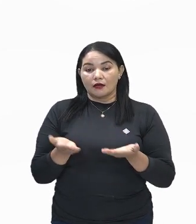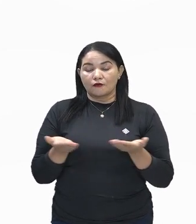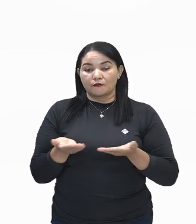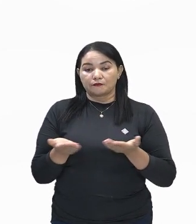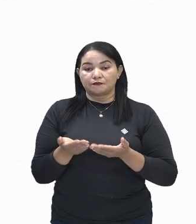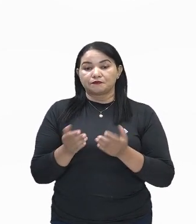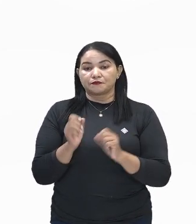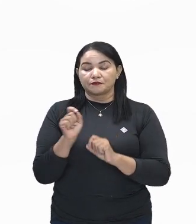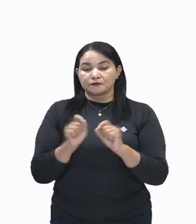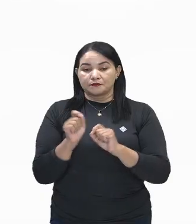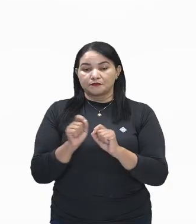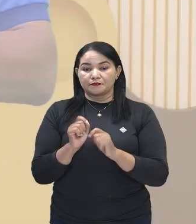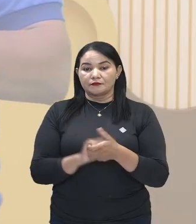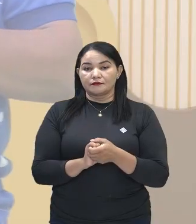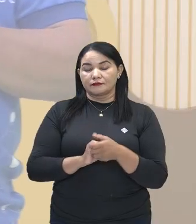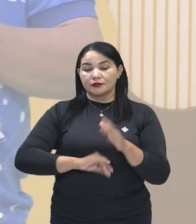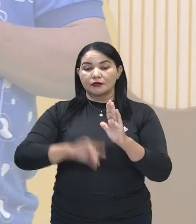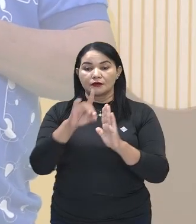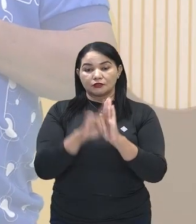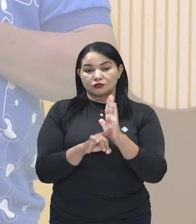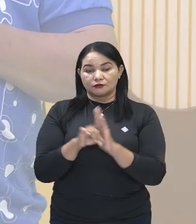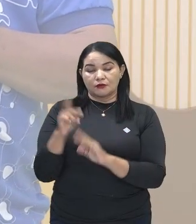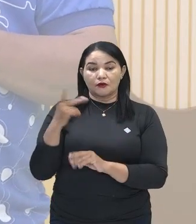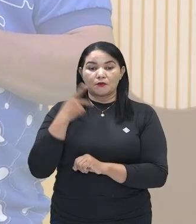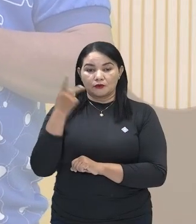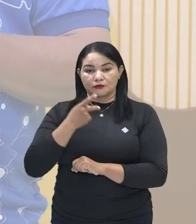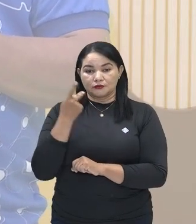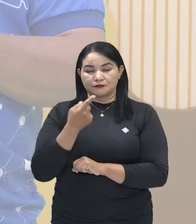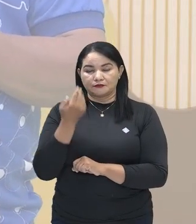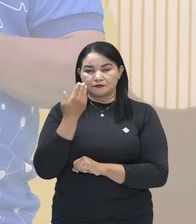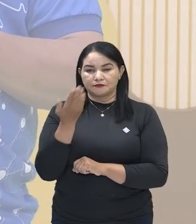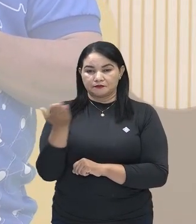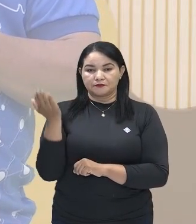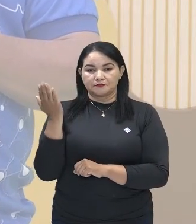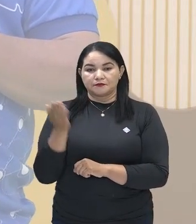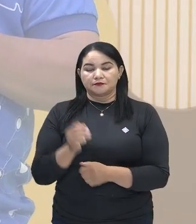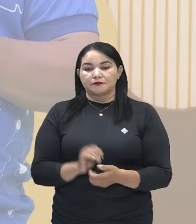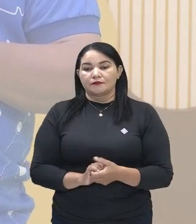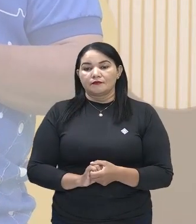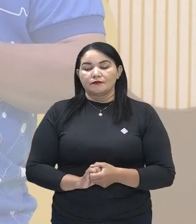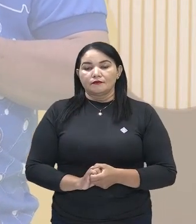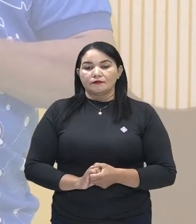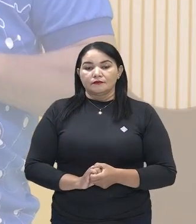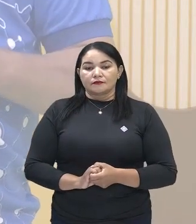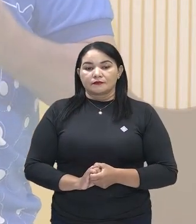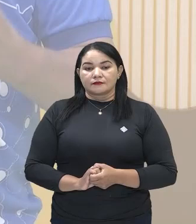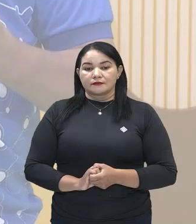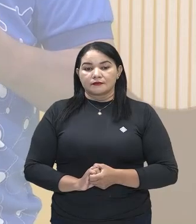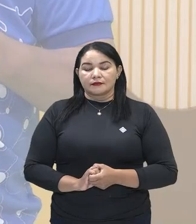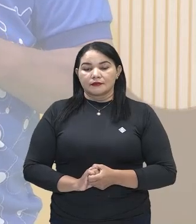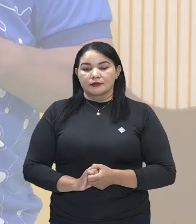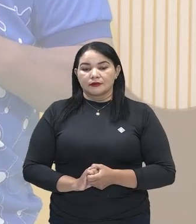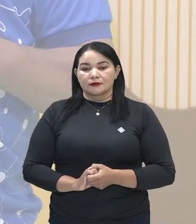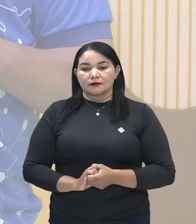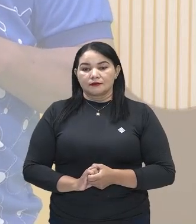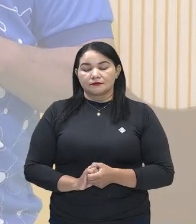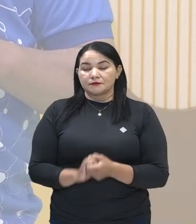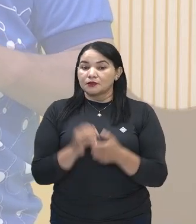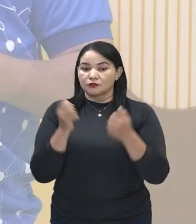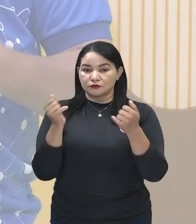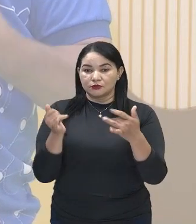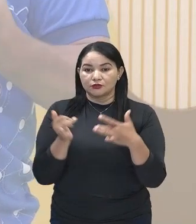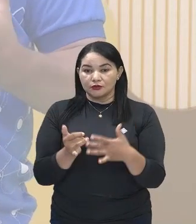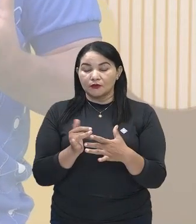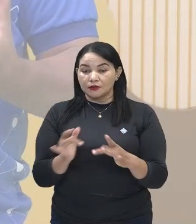sobre os direitos políticos. Os direitos políticos, pessoal, vocês podem ver comigo aí, ó. E como eu falei, ele está ligado com